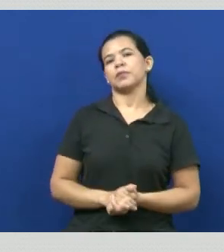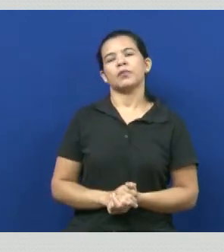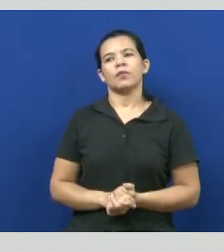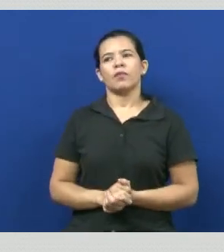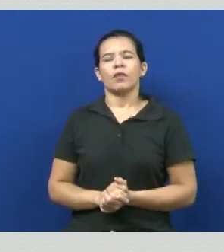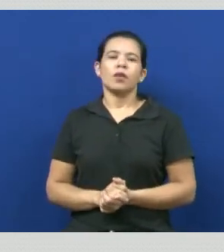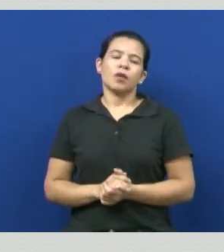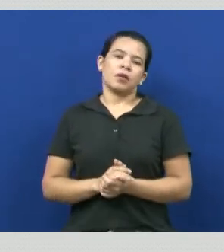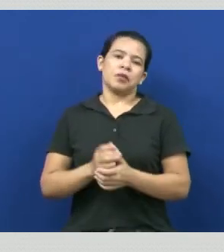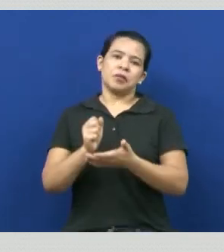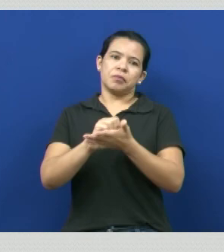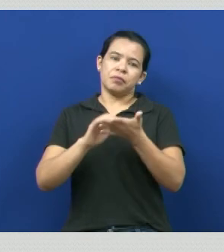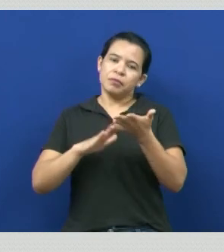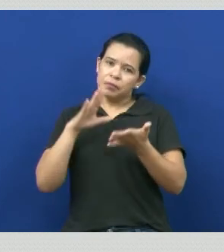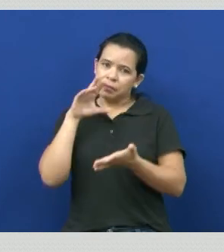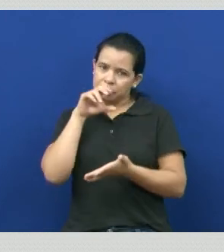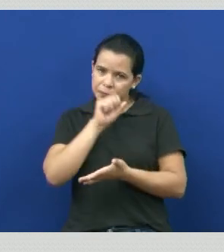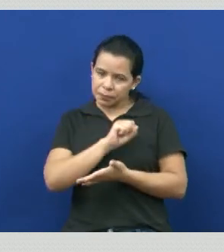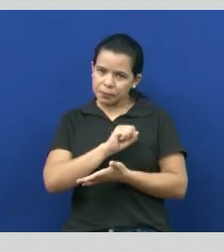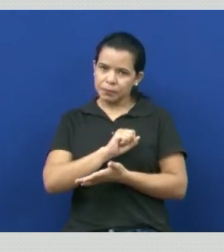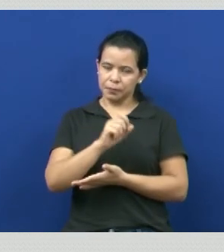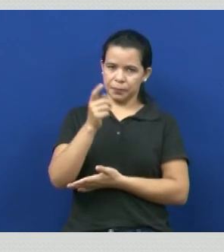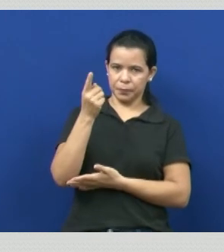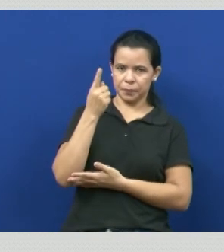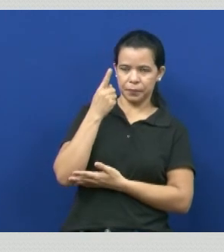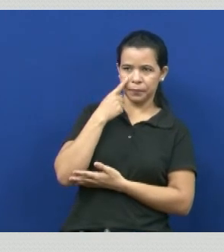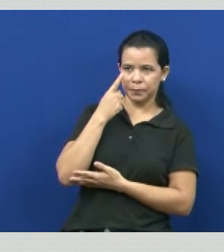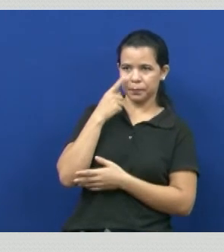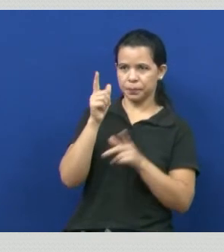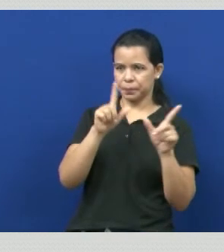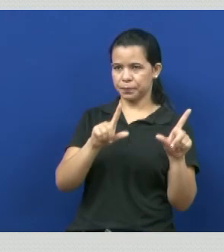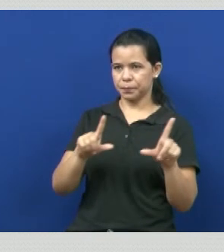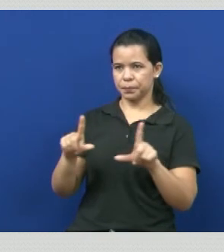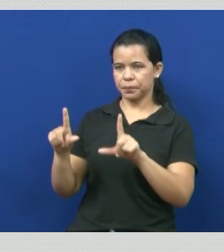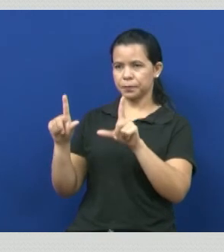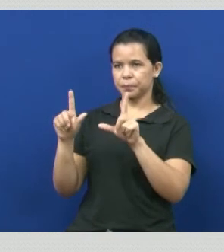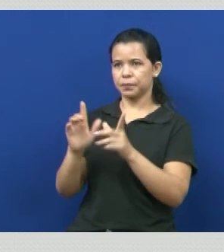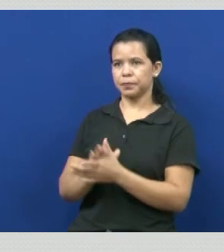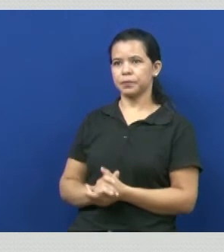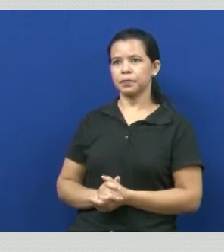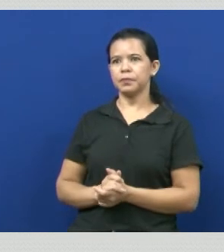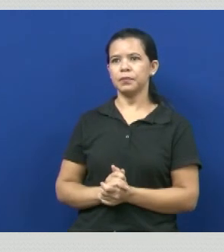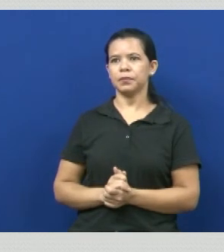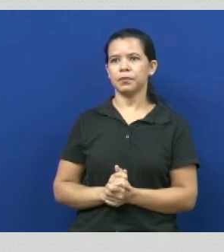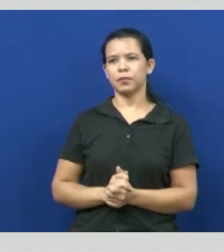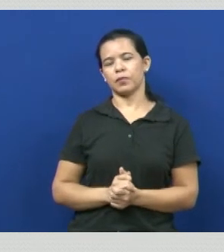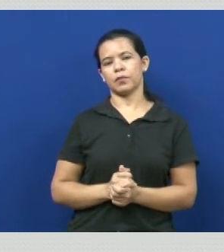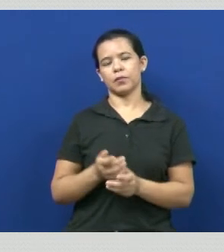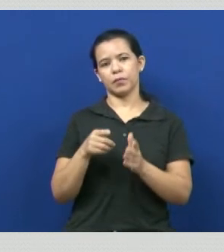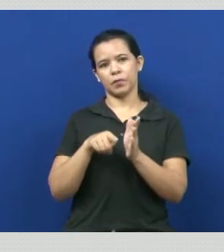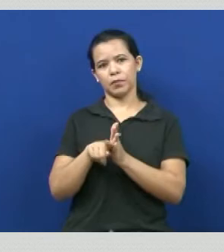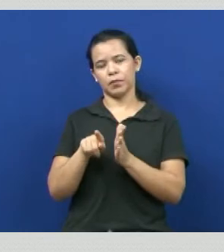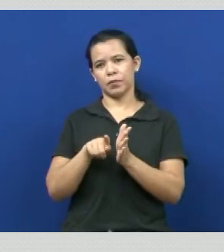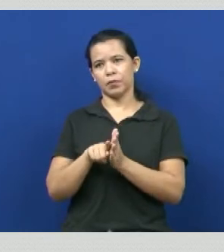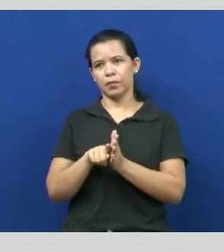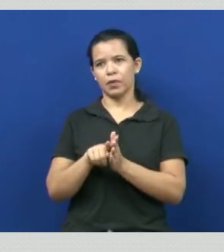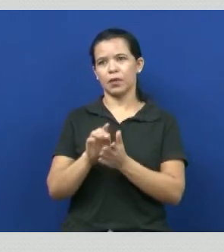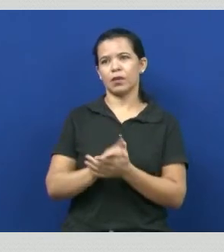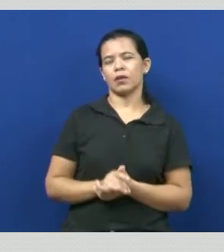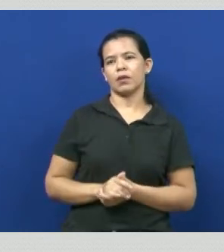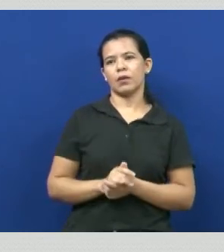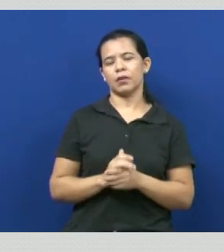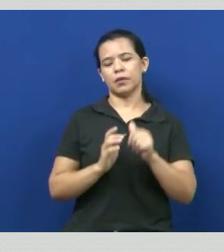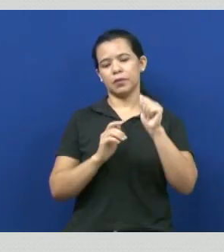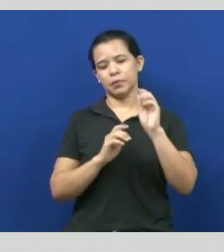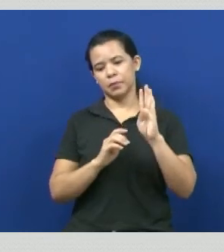exercício é muito rápido, né? Vamos ver aqui no nosso slide. A alternativa que enumera